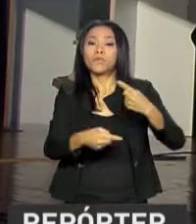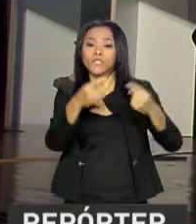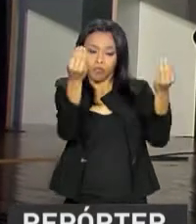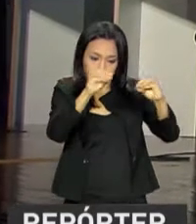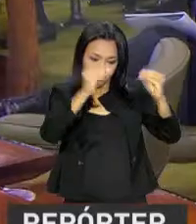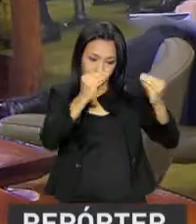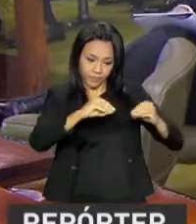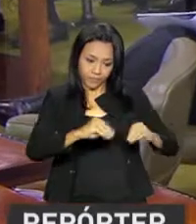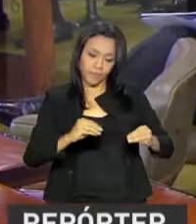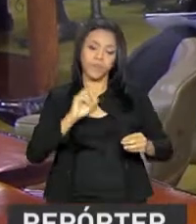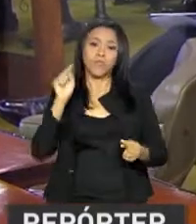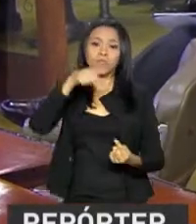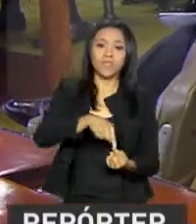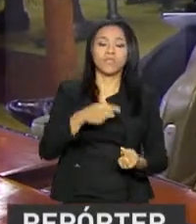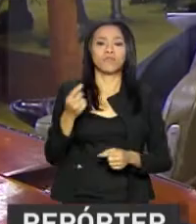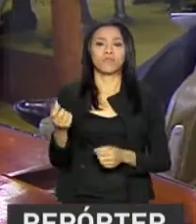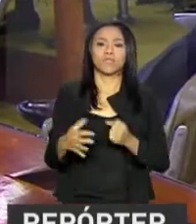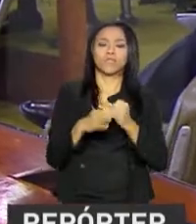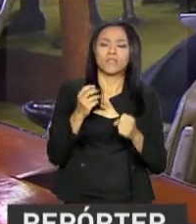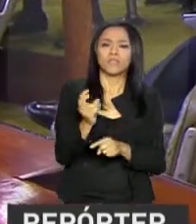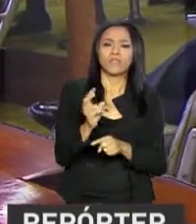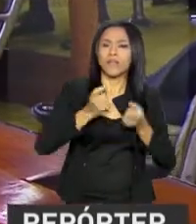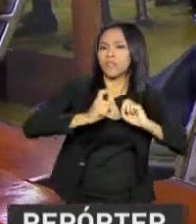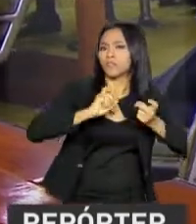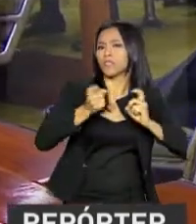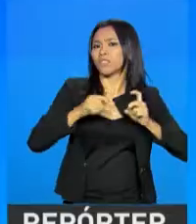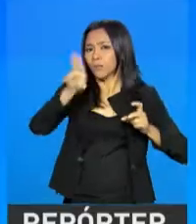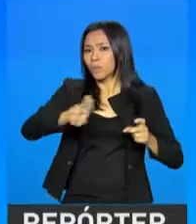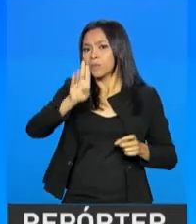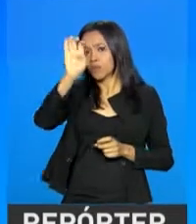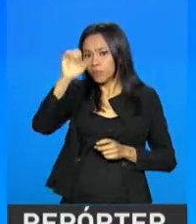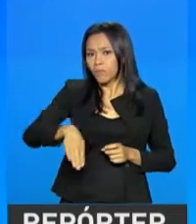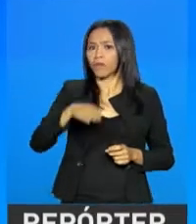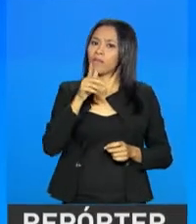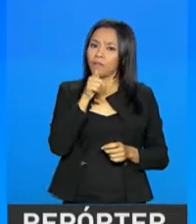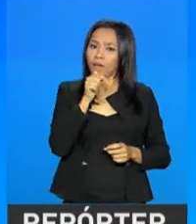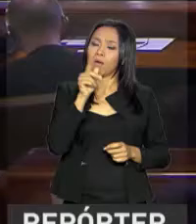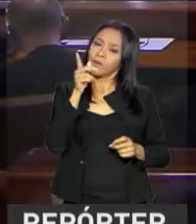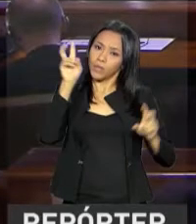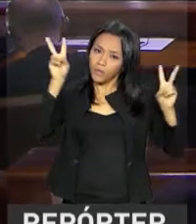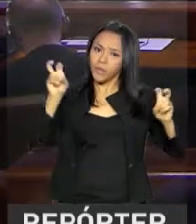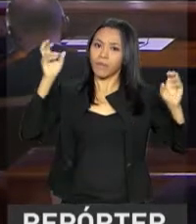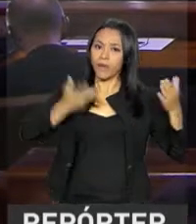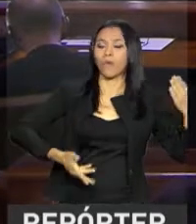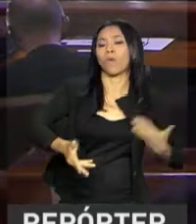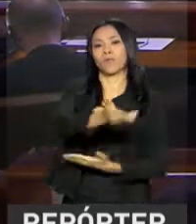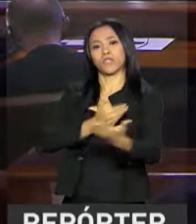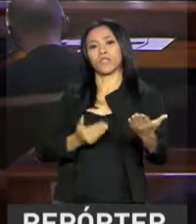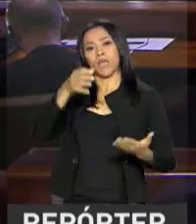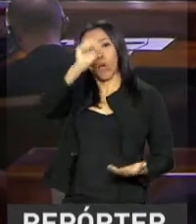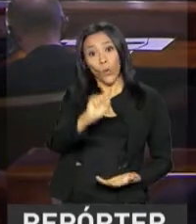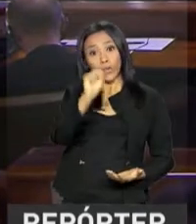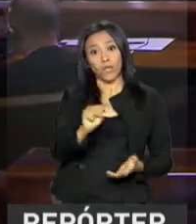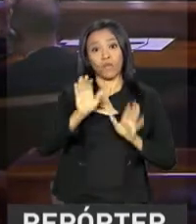conservação gestão e uso eficiente da água o tema é compartilhando água é a oitava edição do